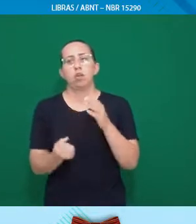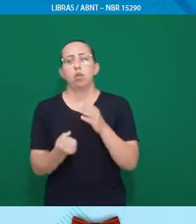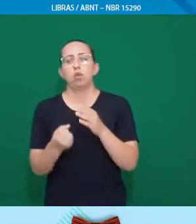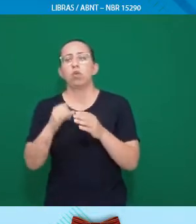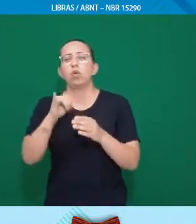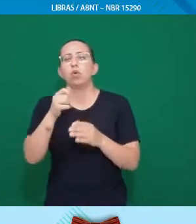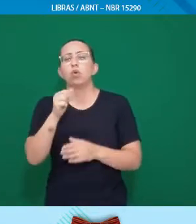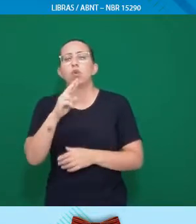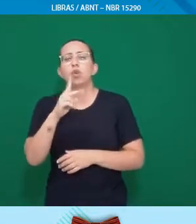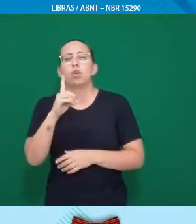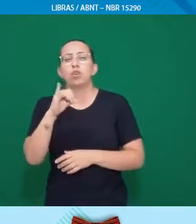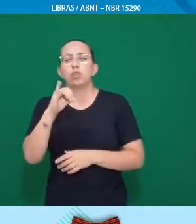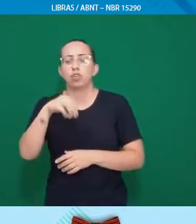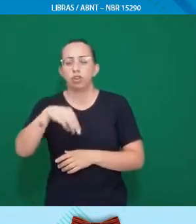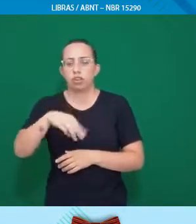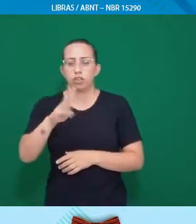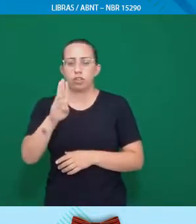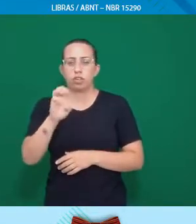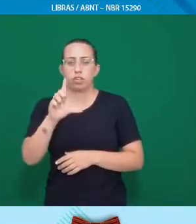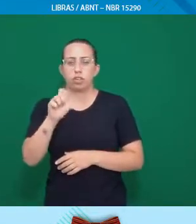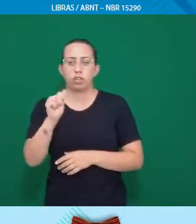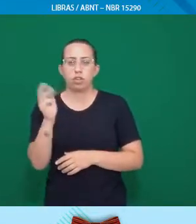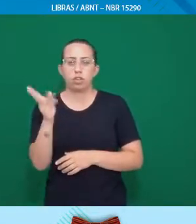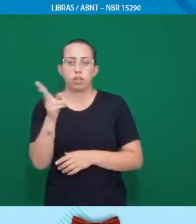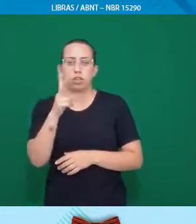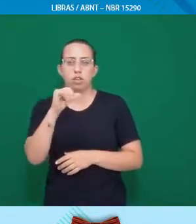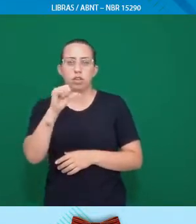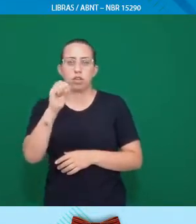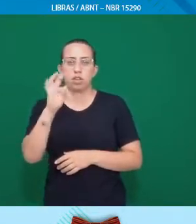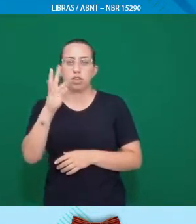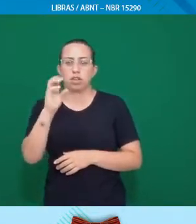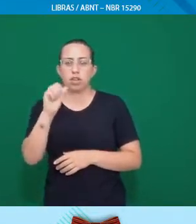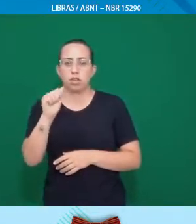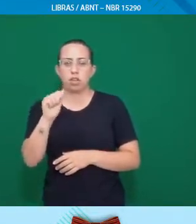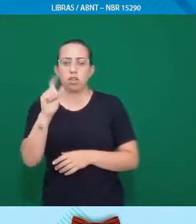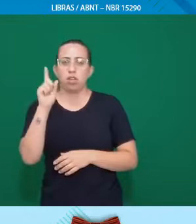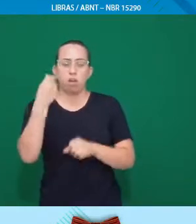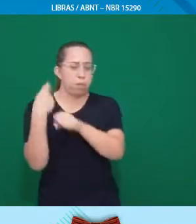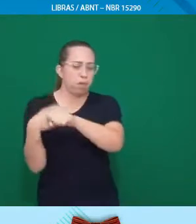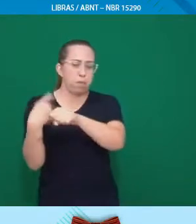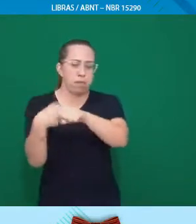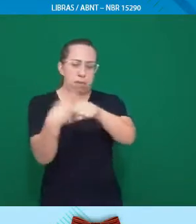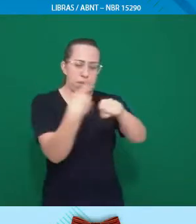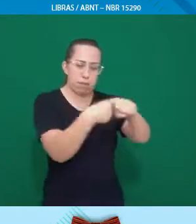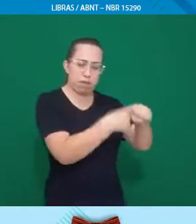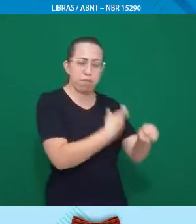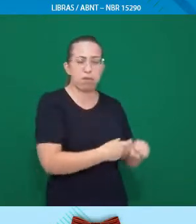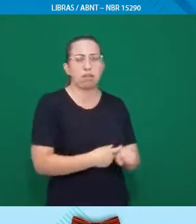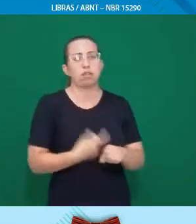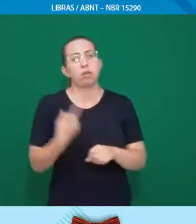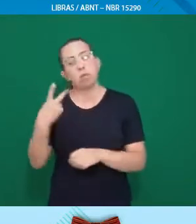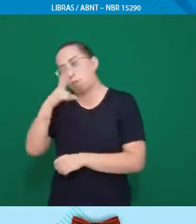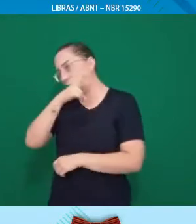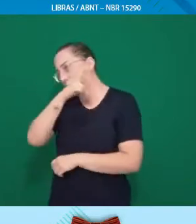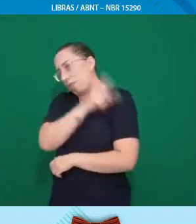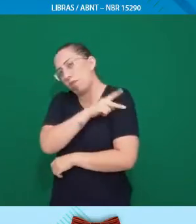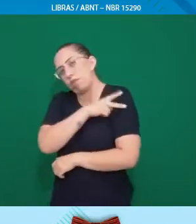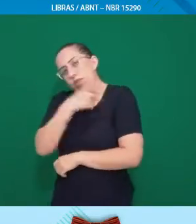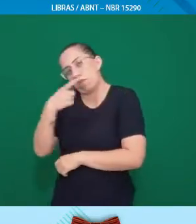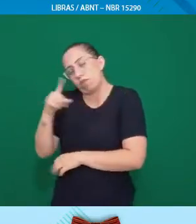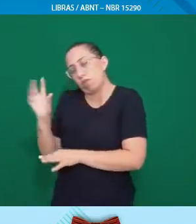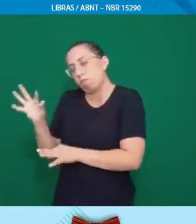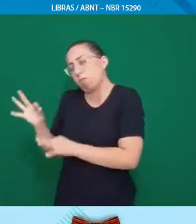sol o então prefeito foi lá que que é planejar que que é twice